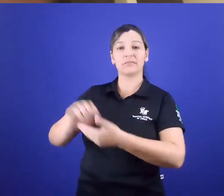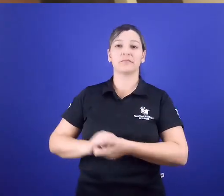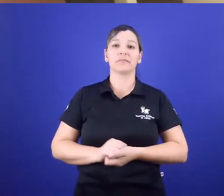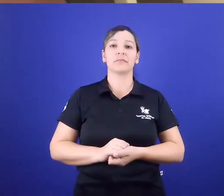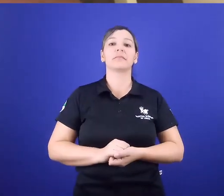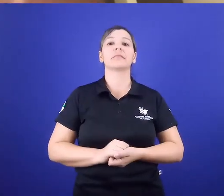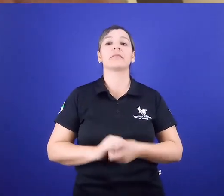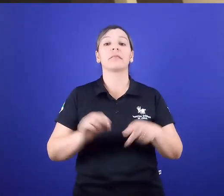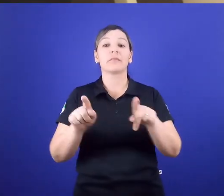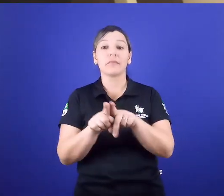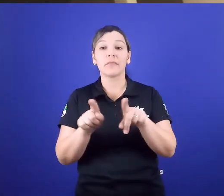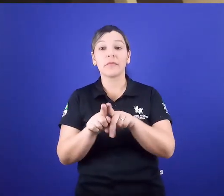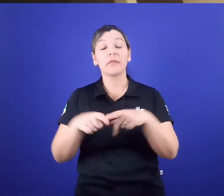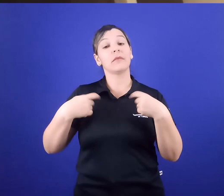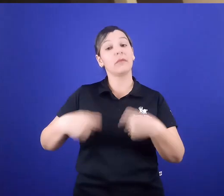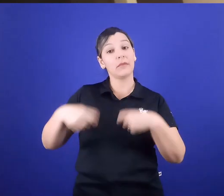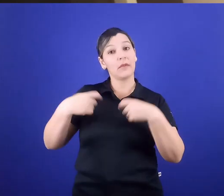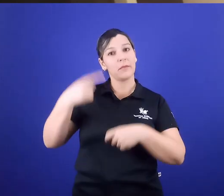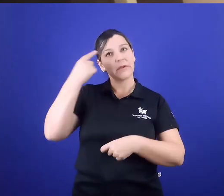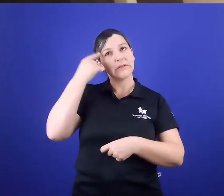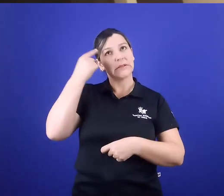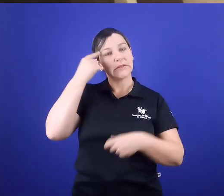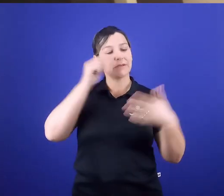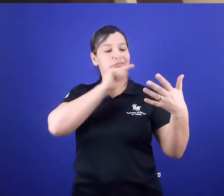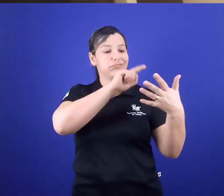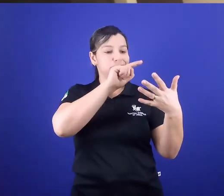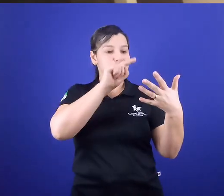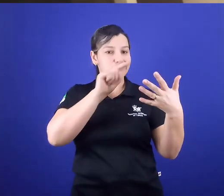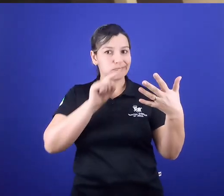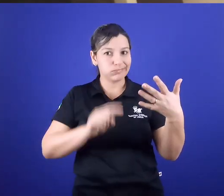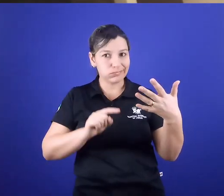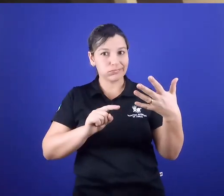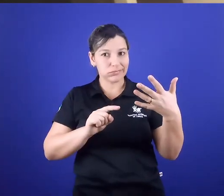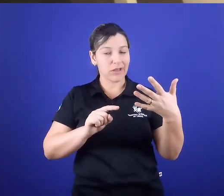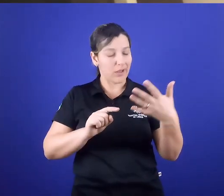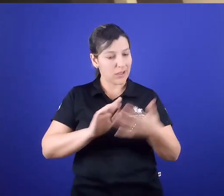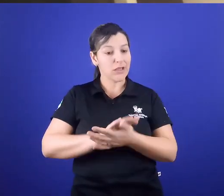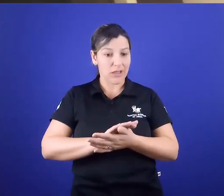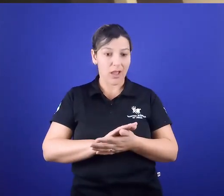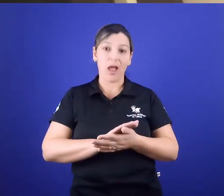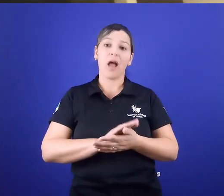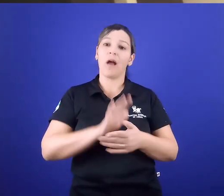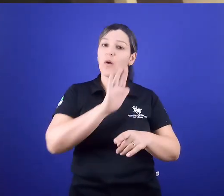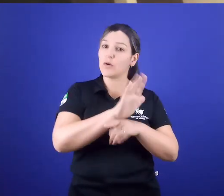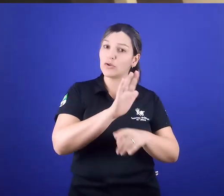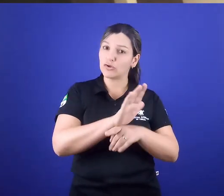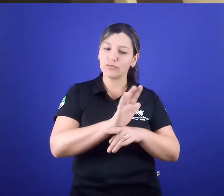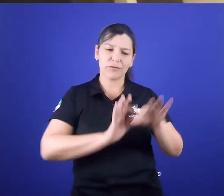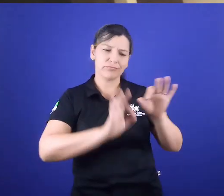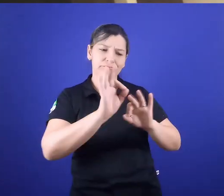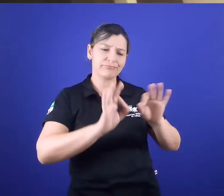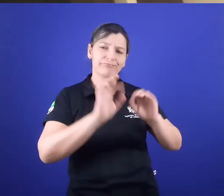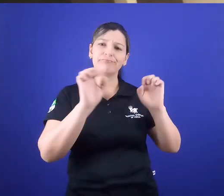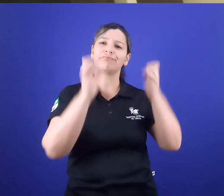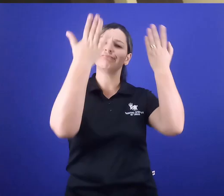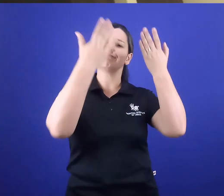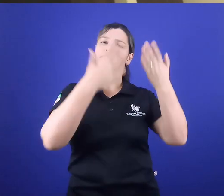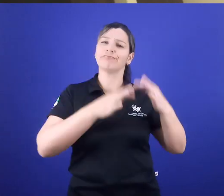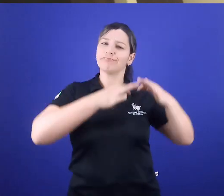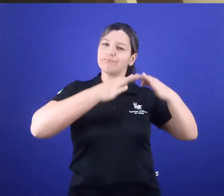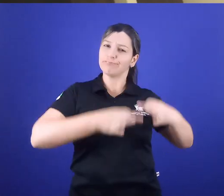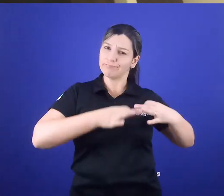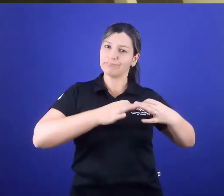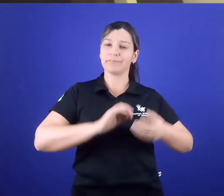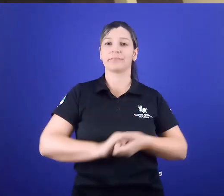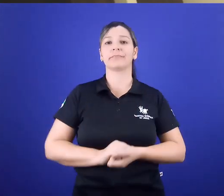sempre tentem analisar essas questões que a probabilidade de dar errado diminui bastante, certo? E